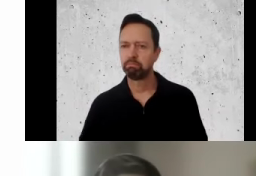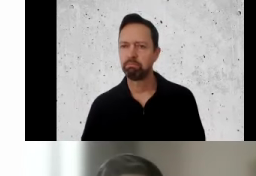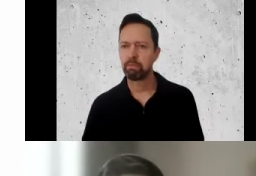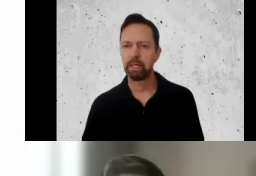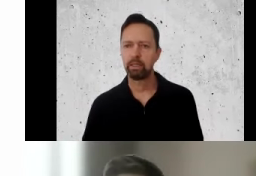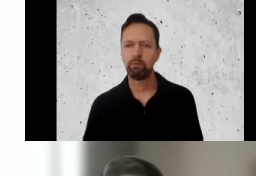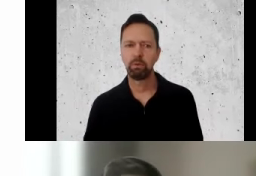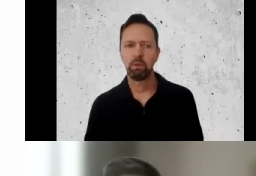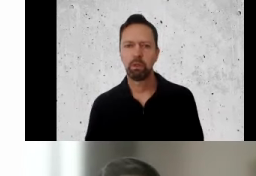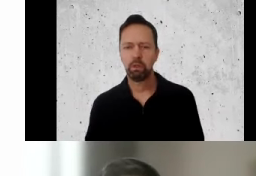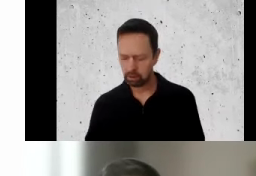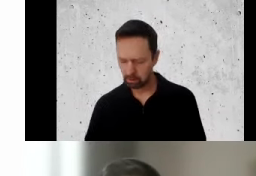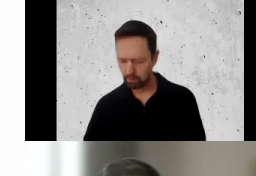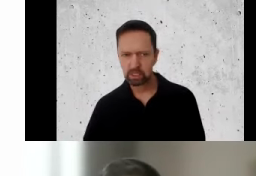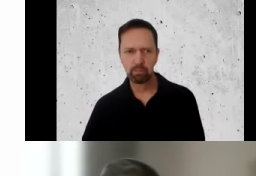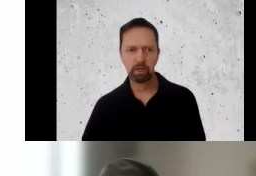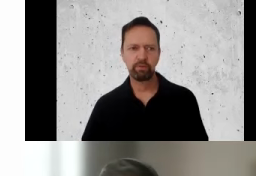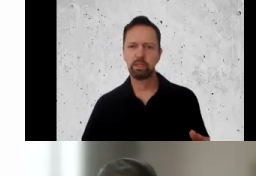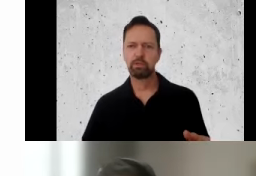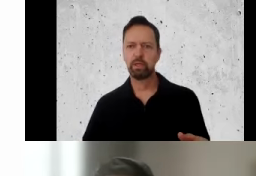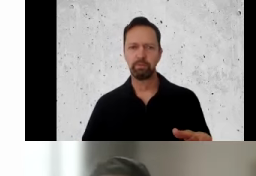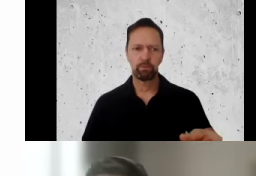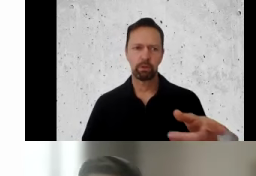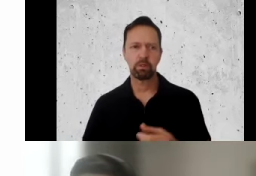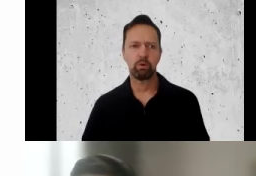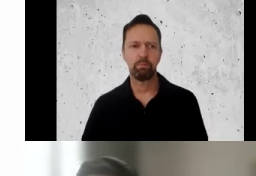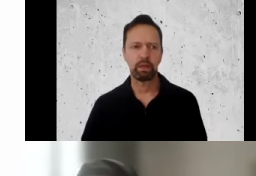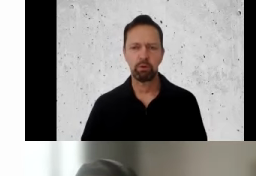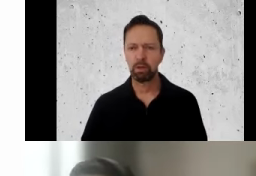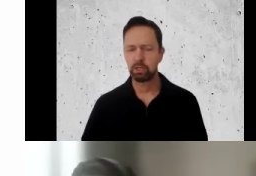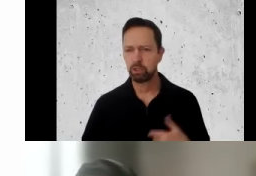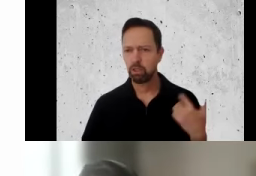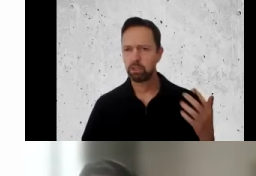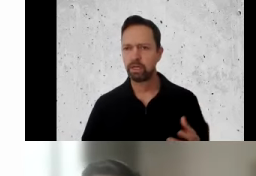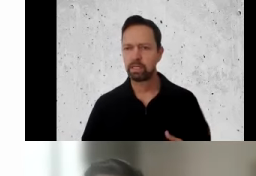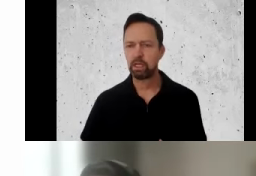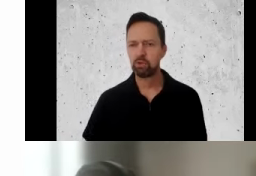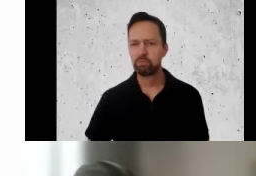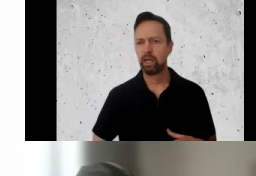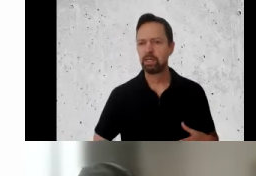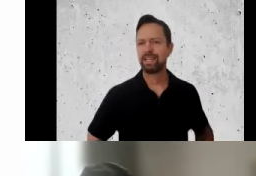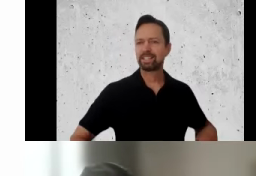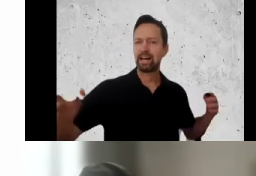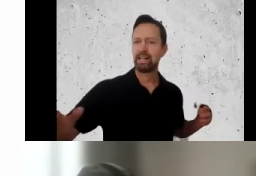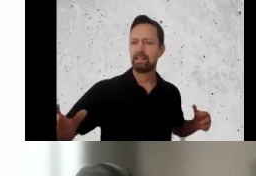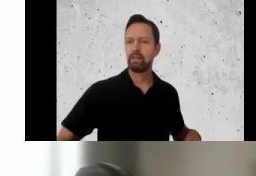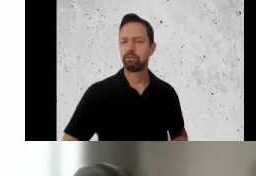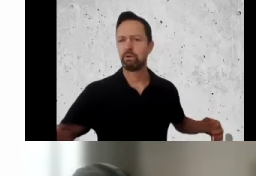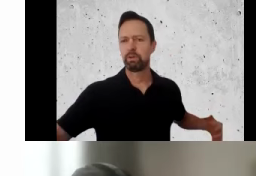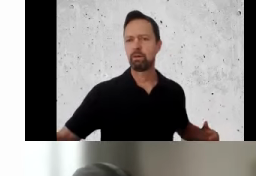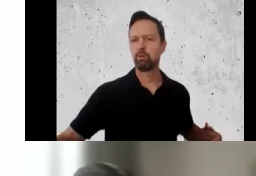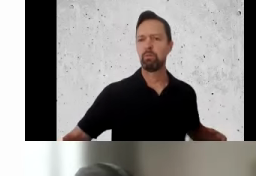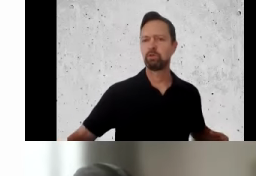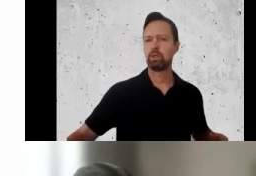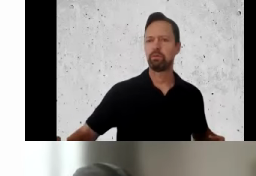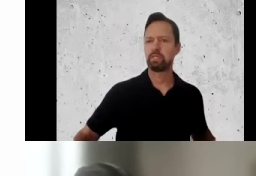tomate bem padrão, então talvez seja melhor você fazer isso aqui. Você comprar o tomate de fazendeiros, porque eles têm escala, né? Eles